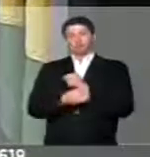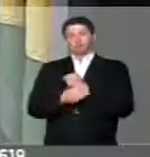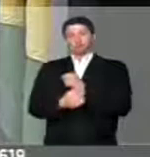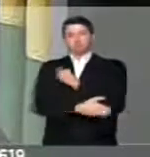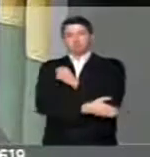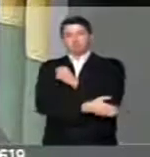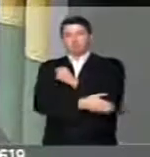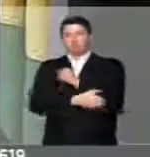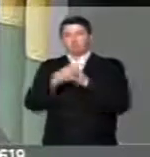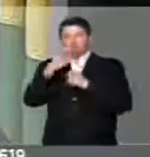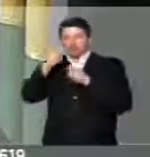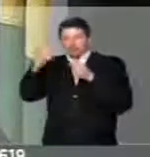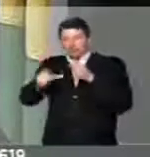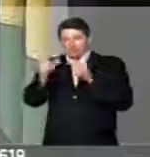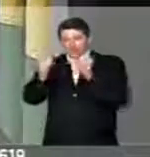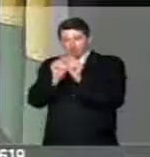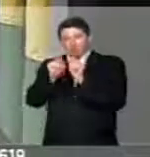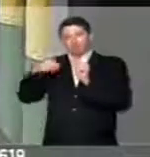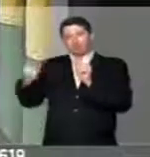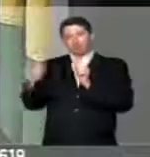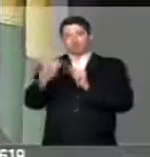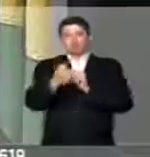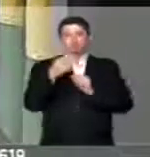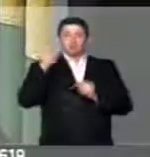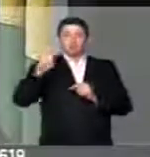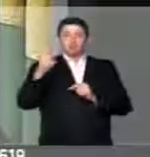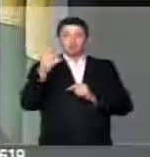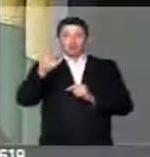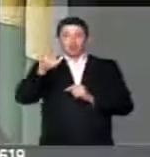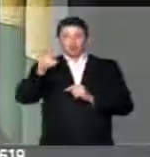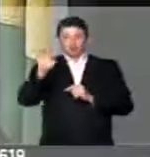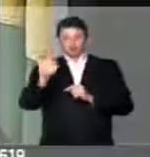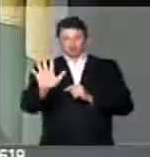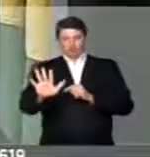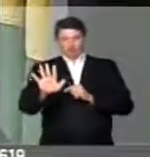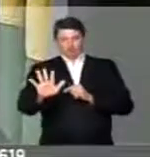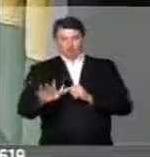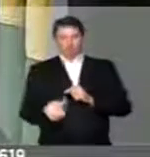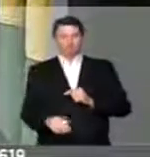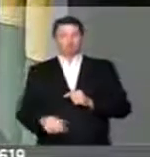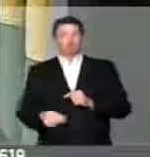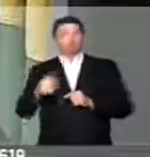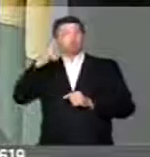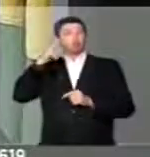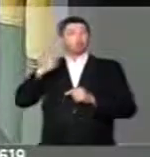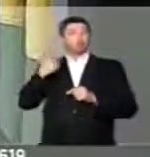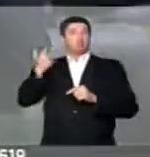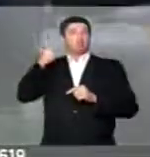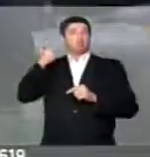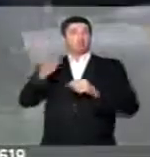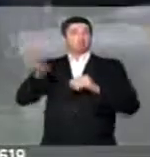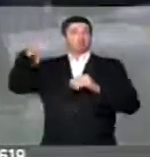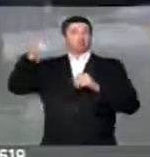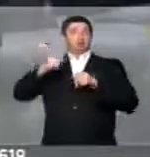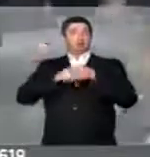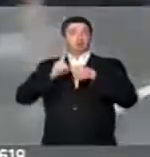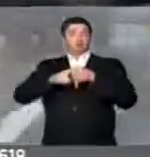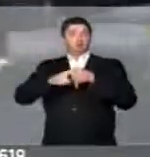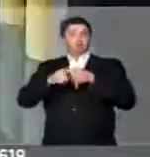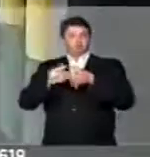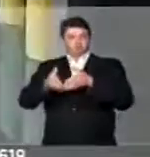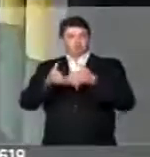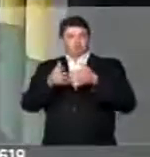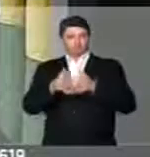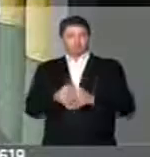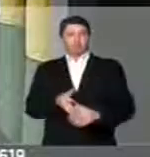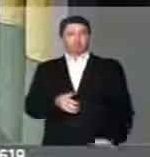mais um pouquinho para depois passar o à parte do deputado Heráclito. O pessoal do som poderia me ajudar um pouco e levantar o som aqui um pouquinho,